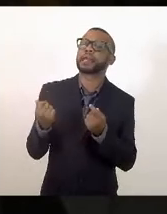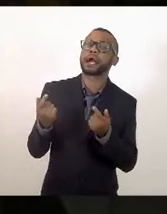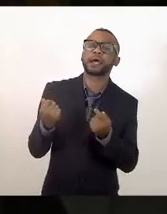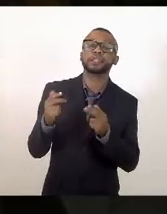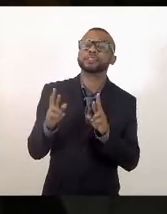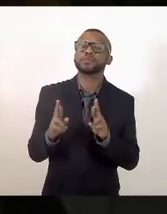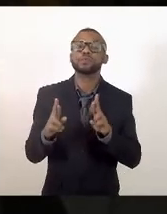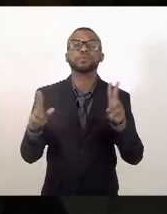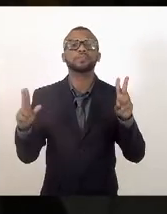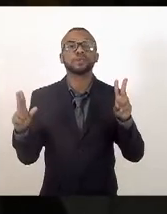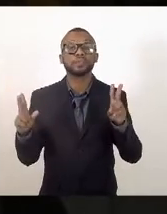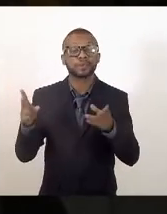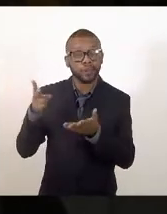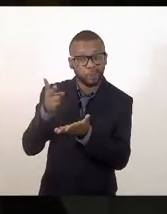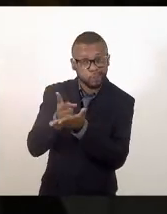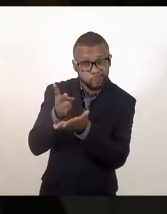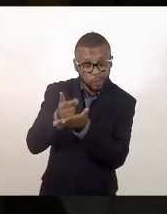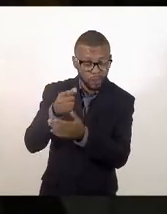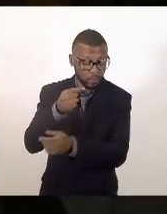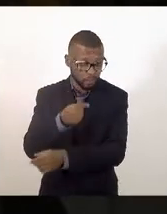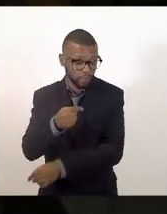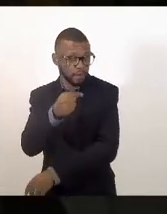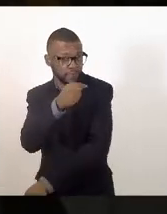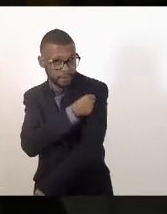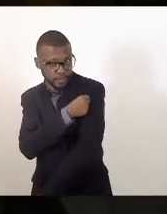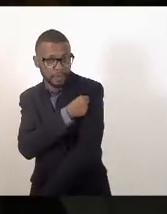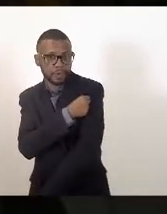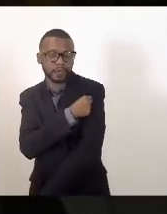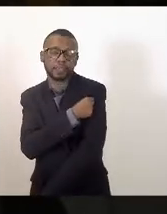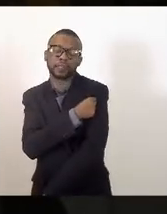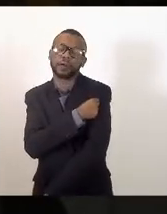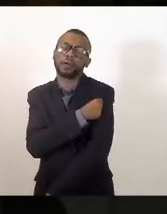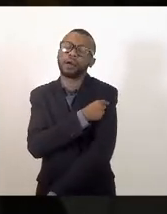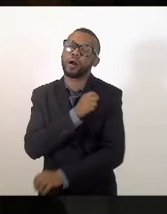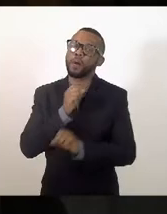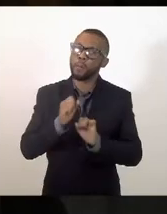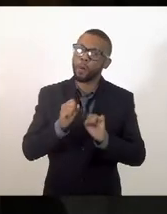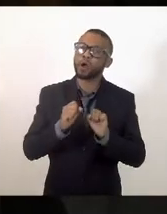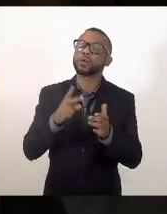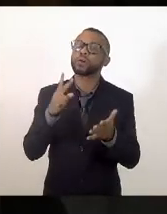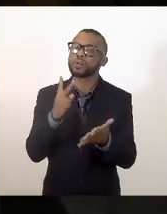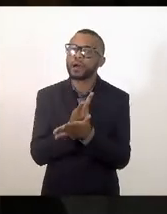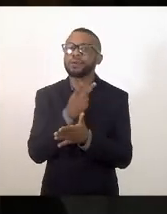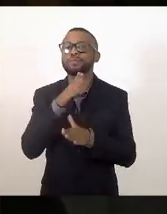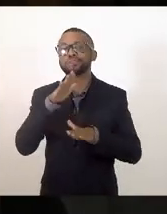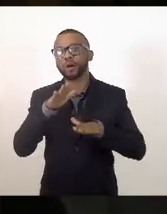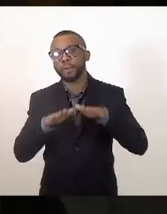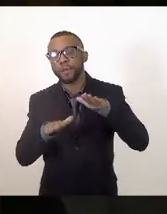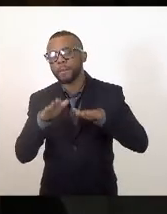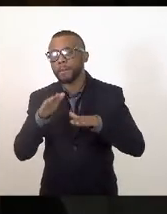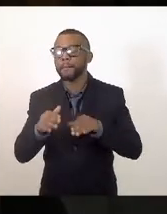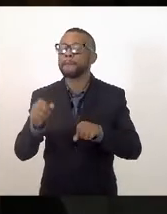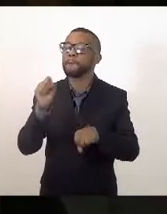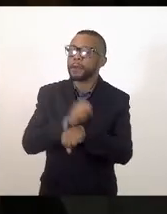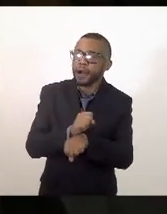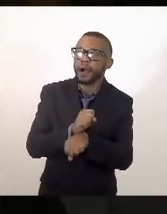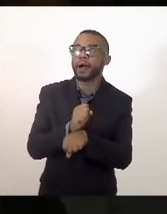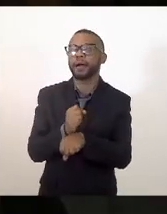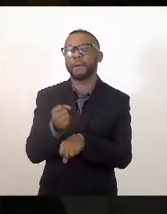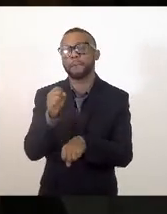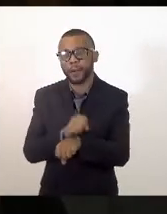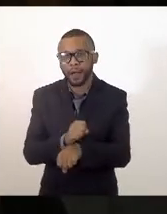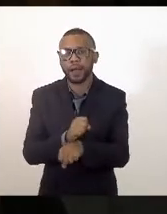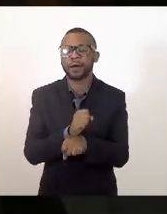E mesmo a vacinação, volta e meia, é paralisada